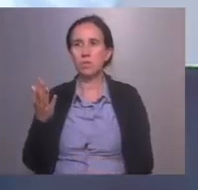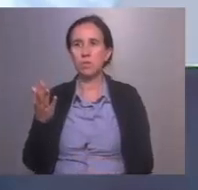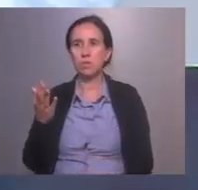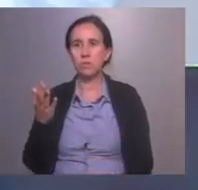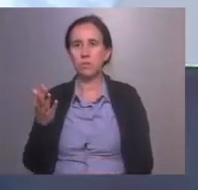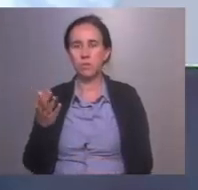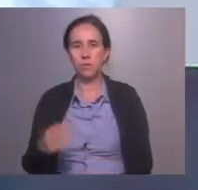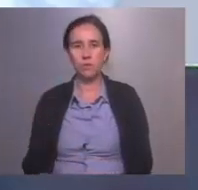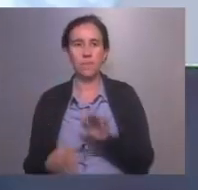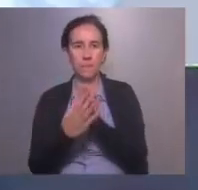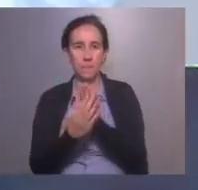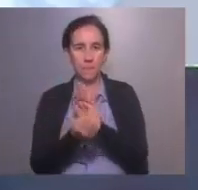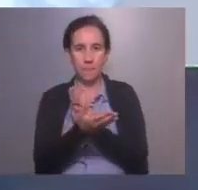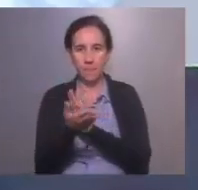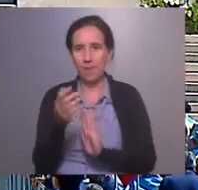séculos.